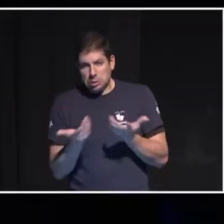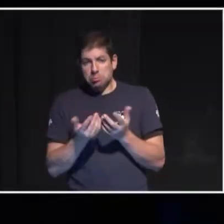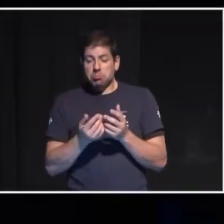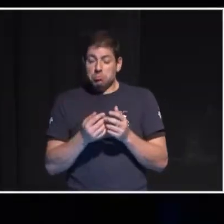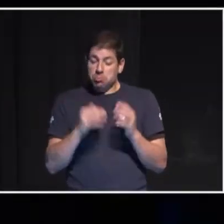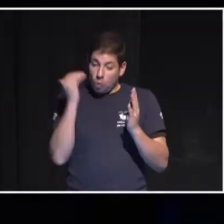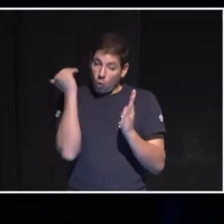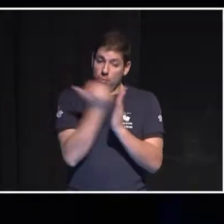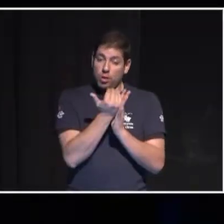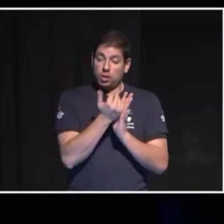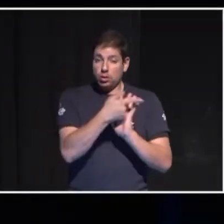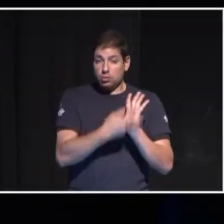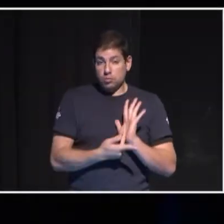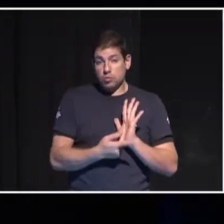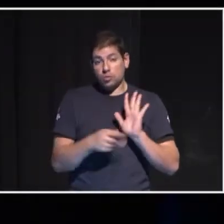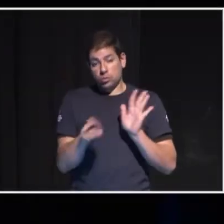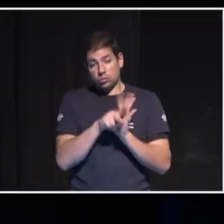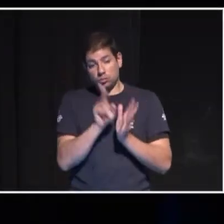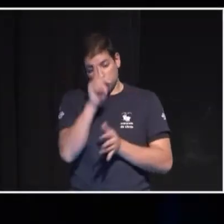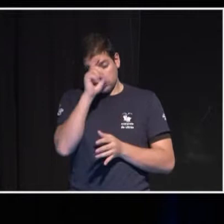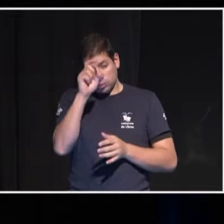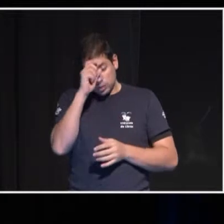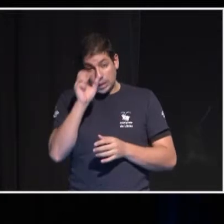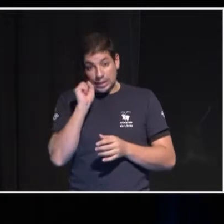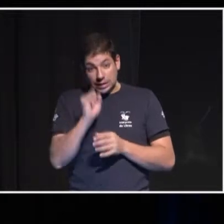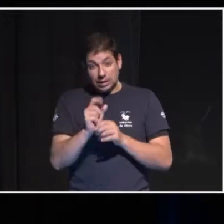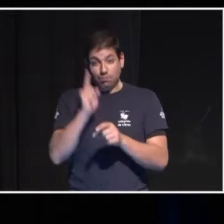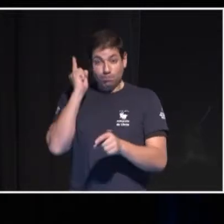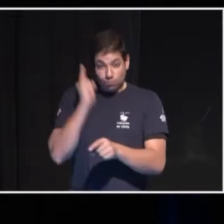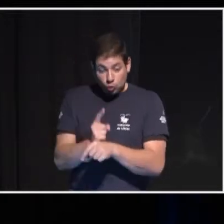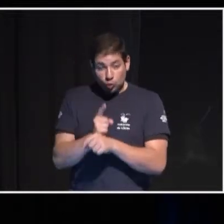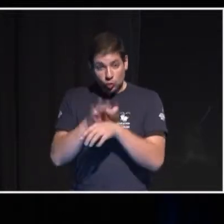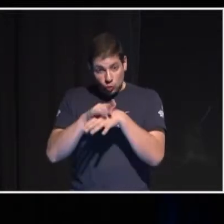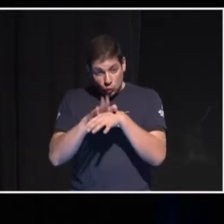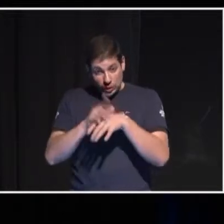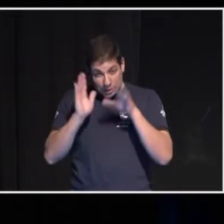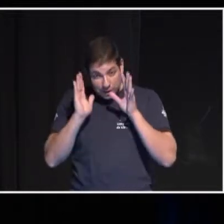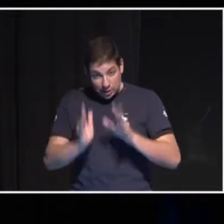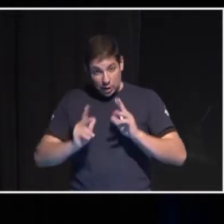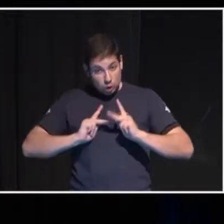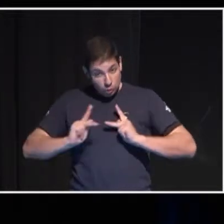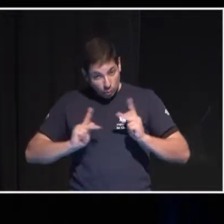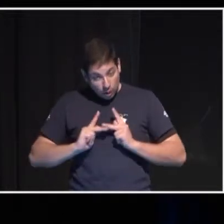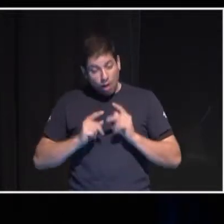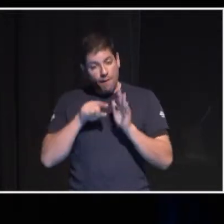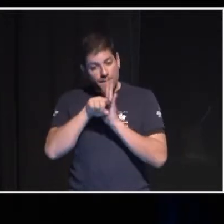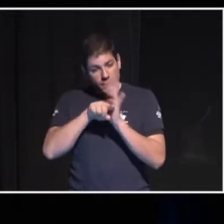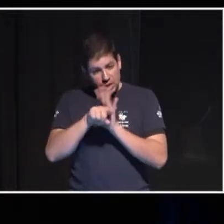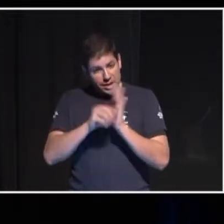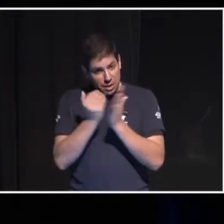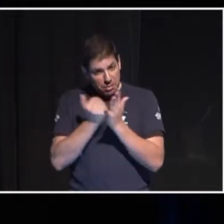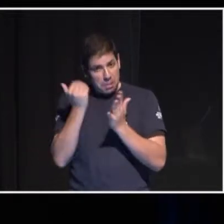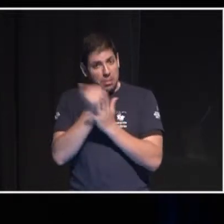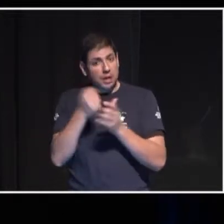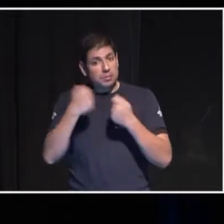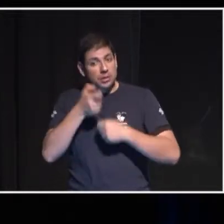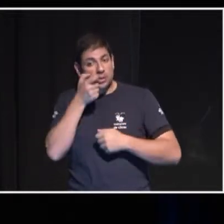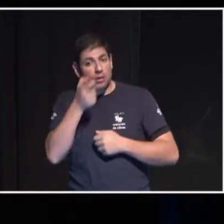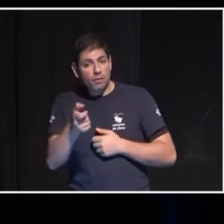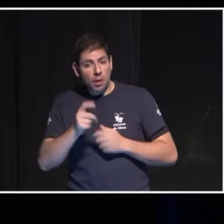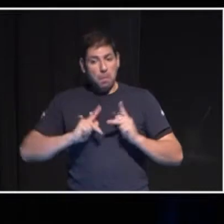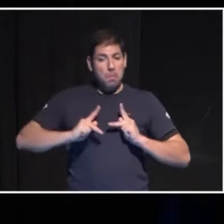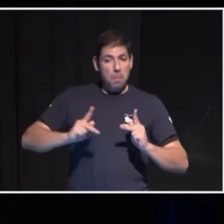Se detectar a doença do interstício pulmonar, o paciente vai realizar outros exames de função